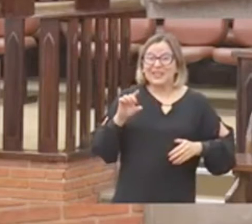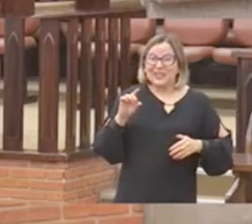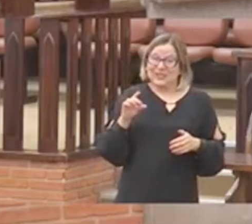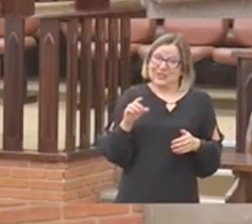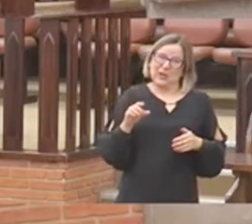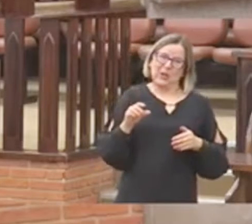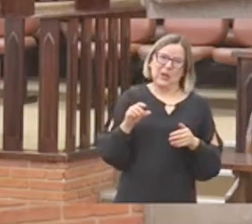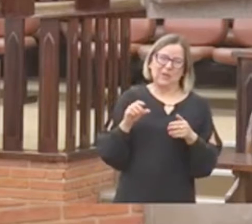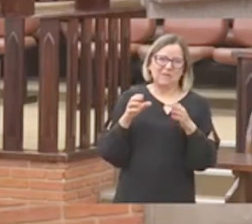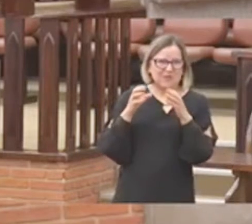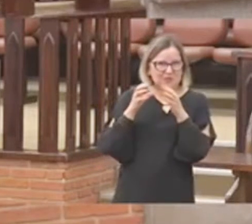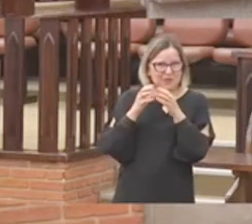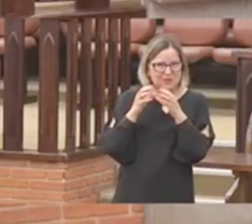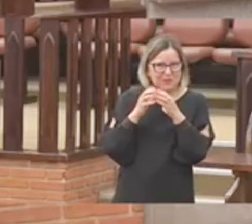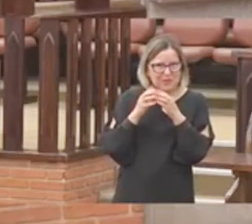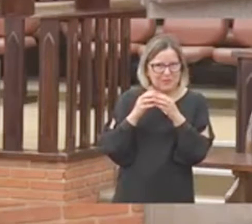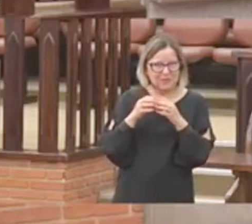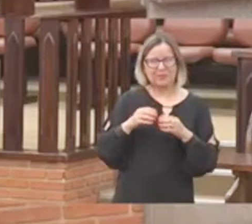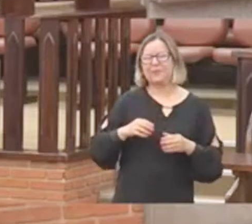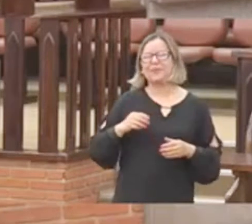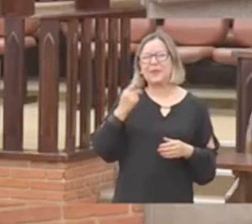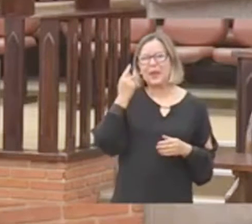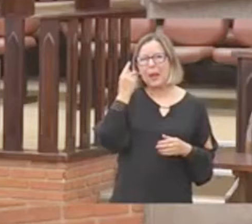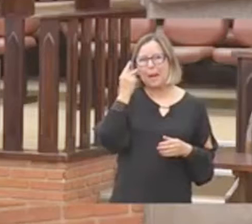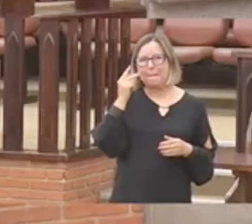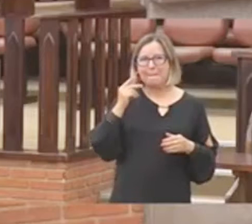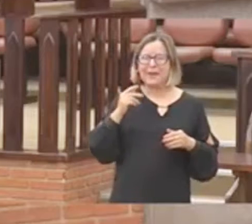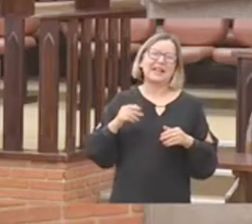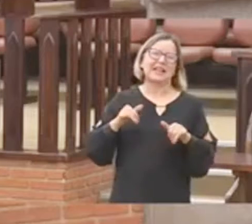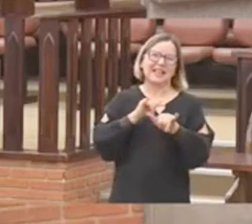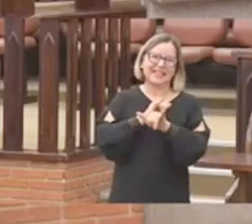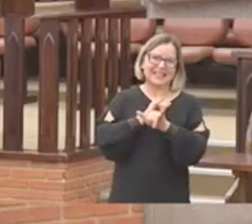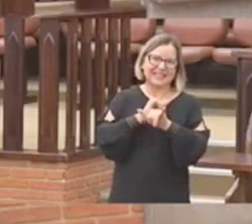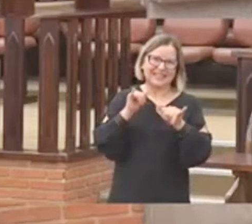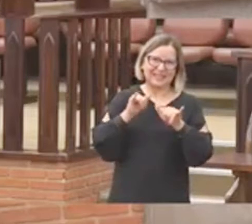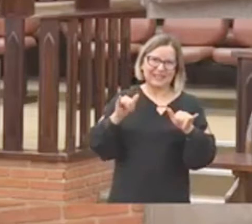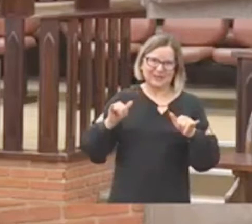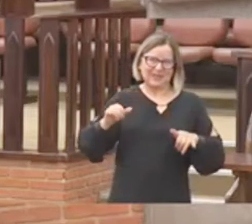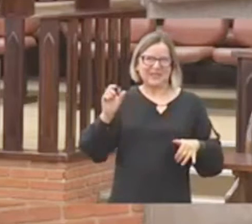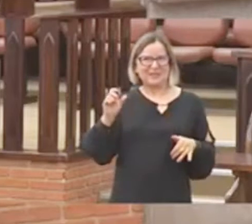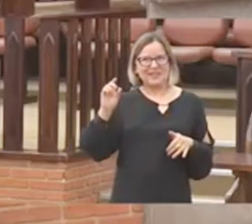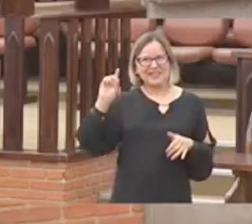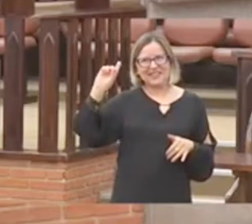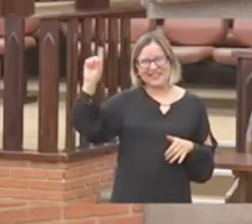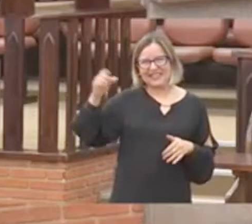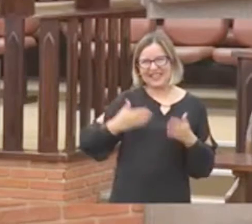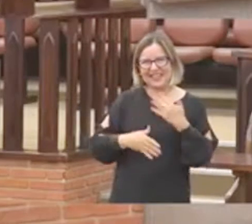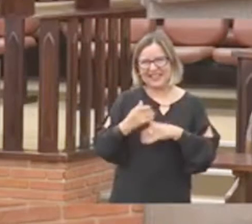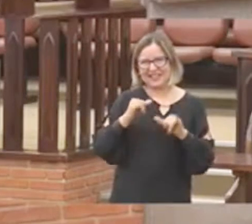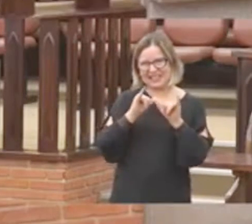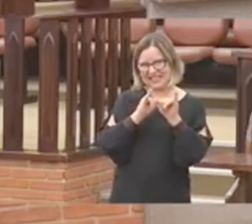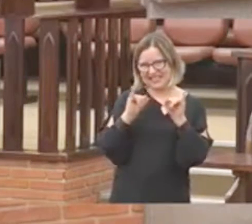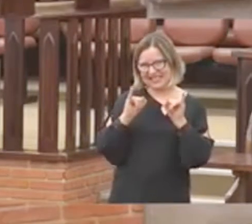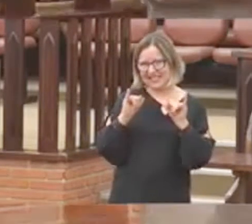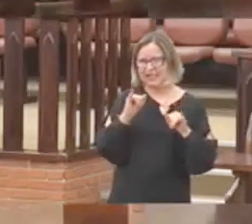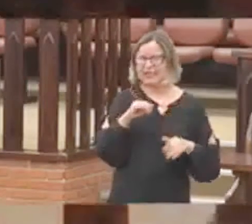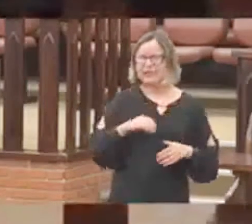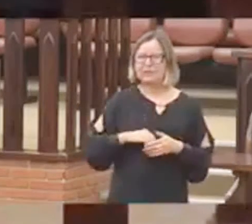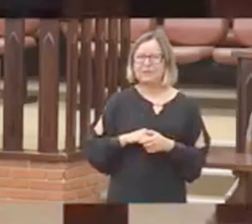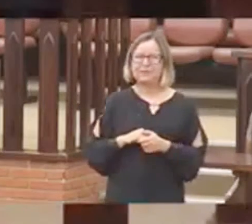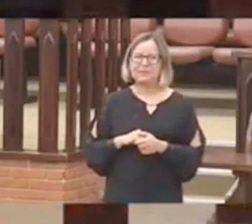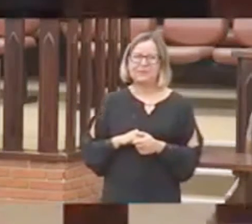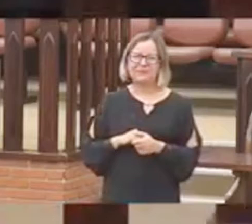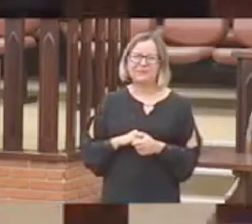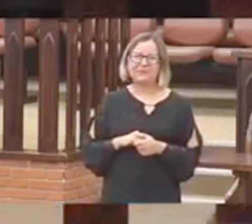irmãos, para que possamos transmitir a mensagem via internet. Mas